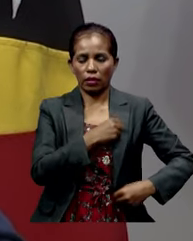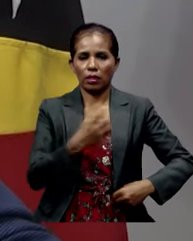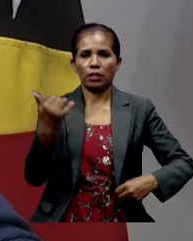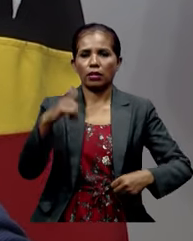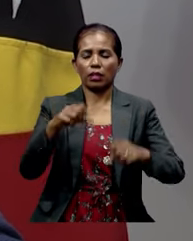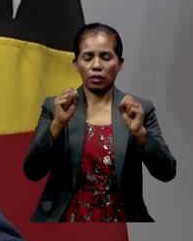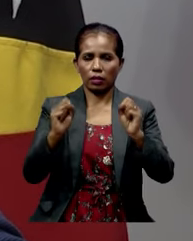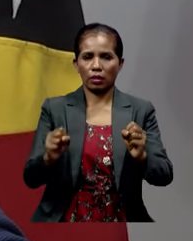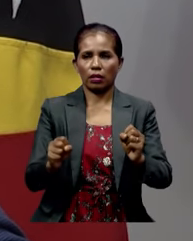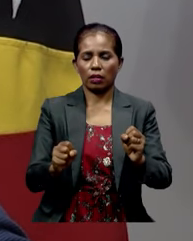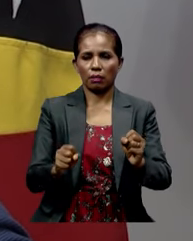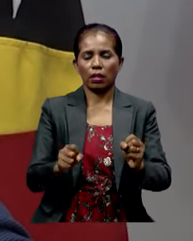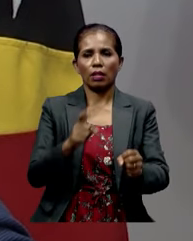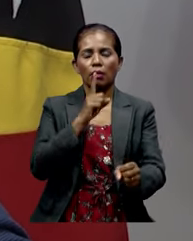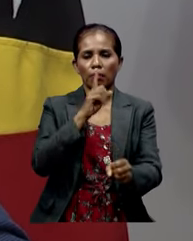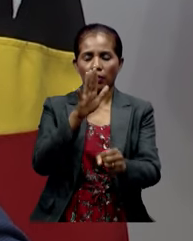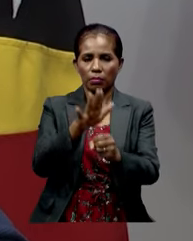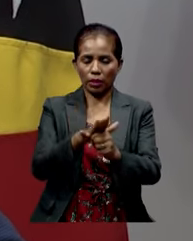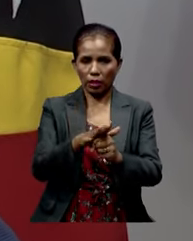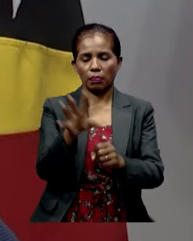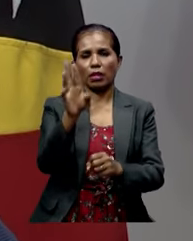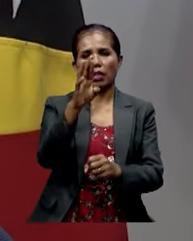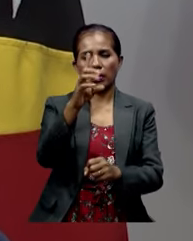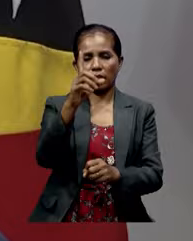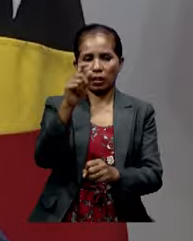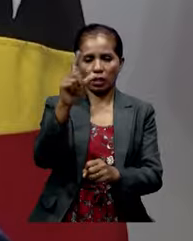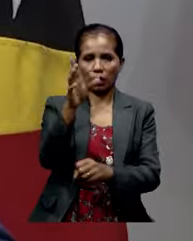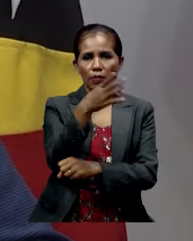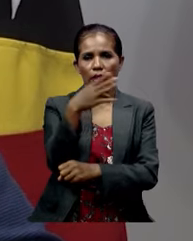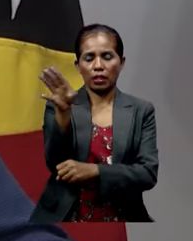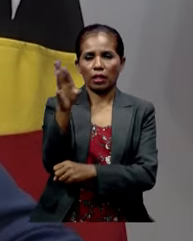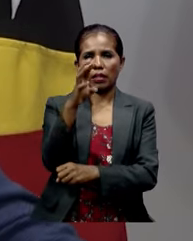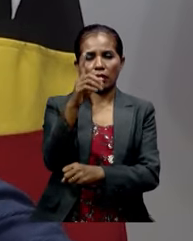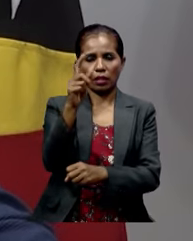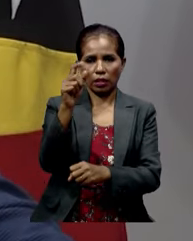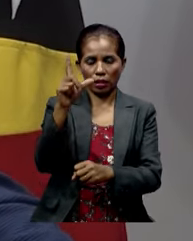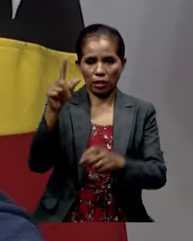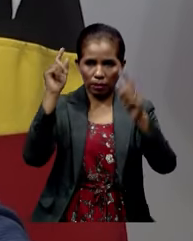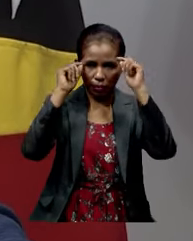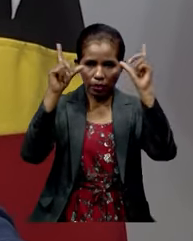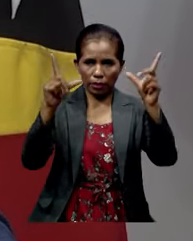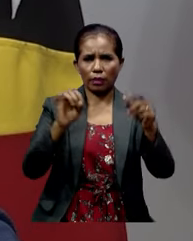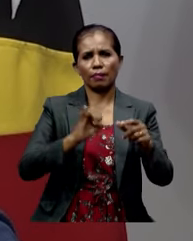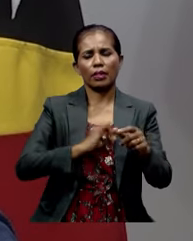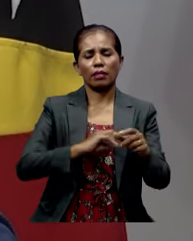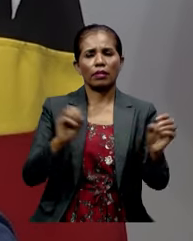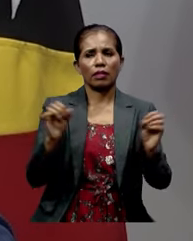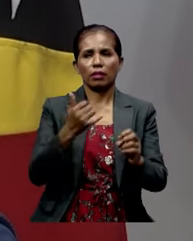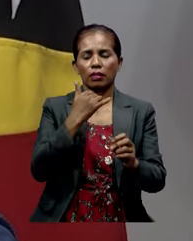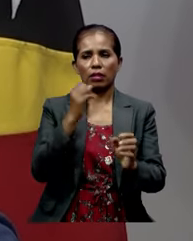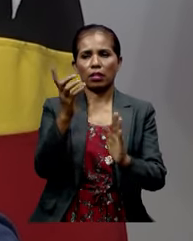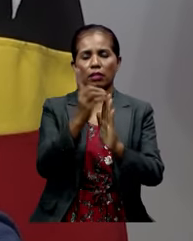perante bandeira nacional, perante a República Democrática de Timor-Leste. Se hau la sala hau ia